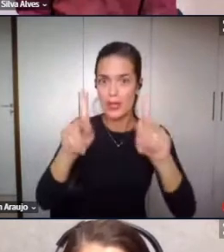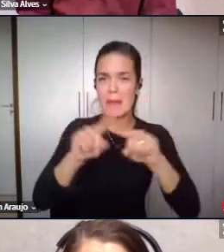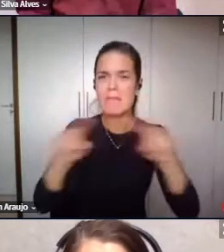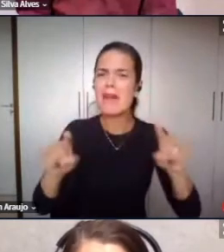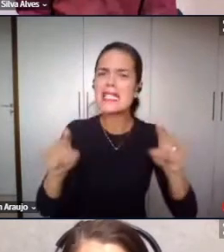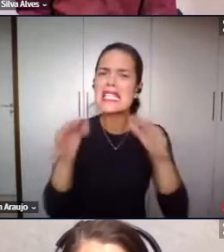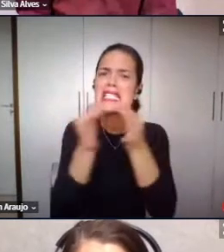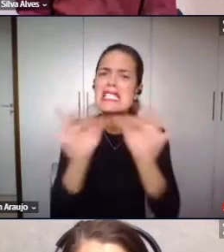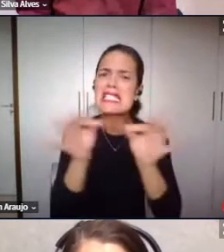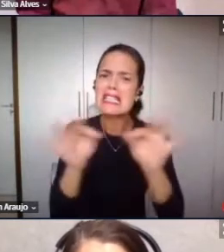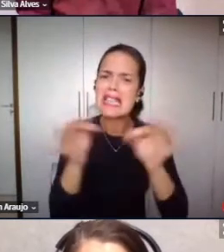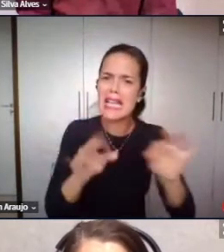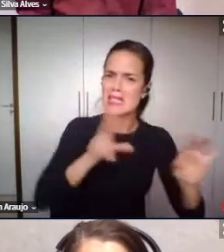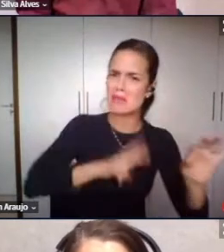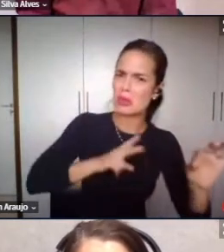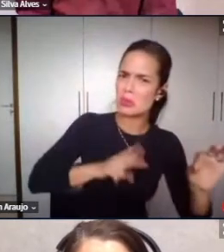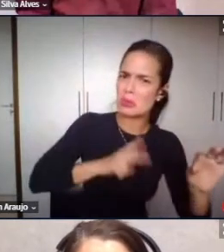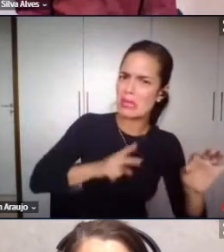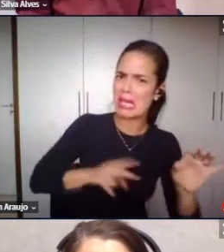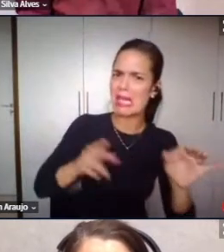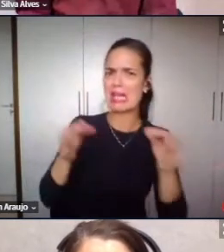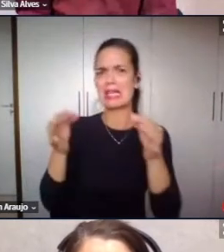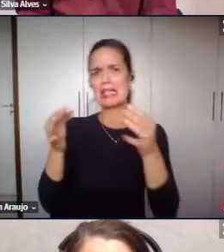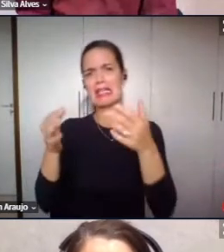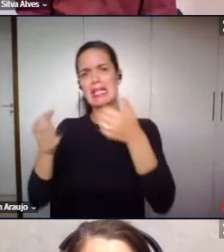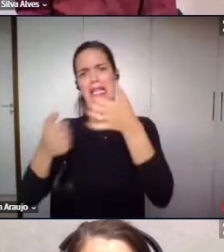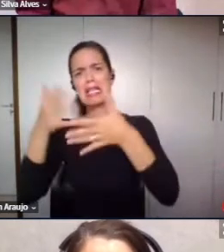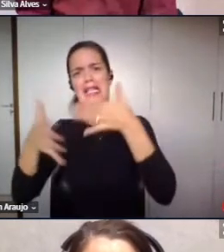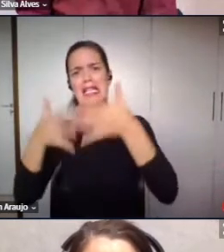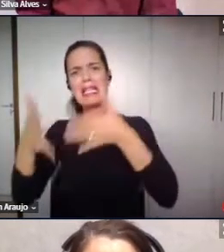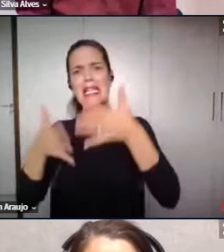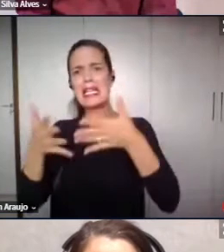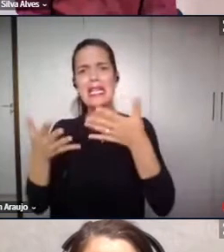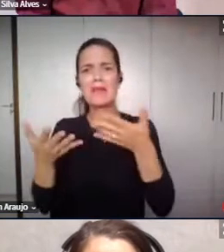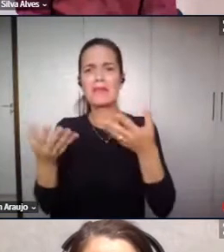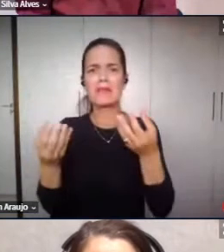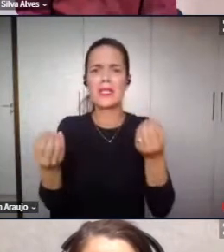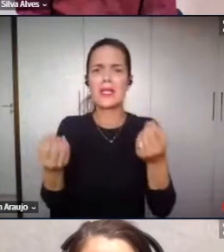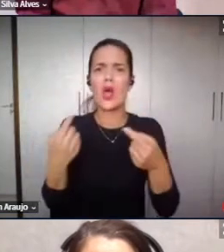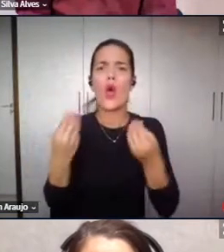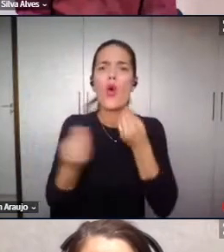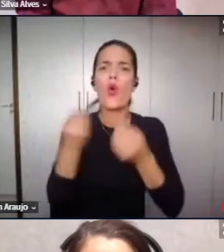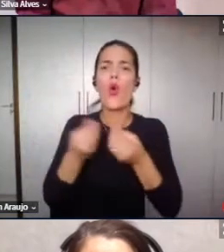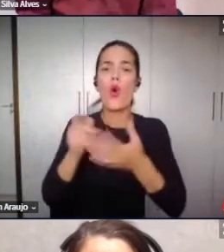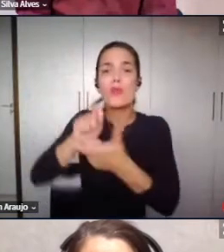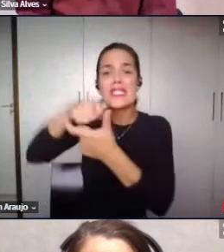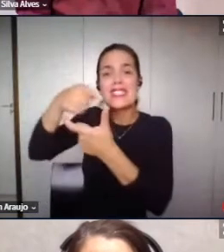como acontece na sintaxe? Como o sinal termo consegue